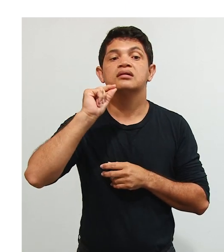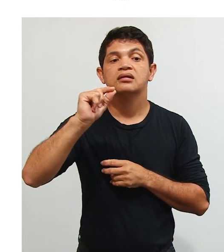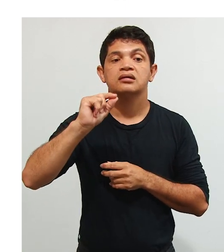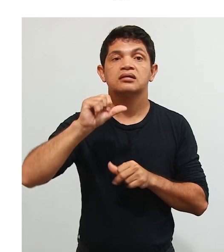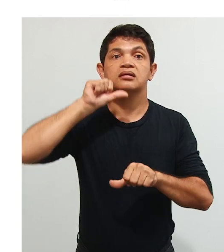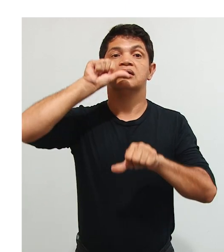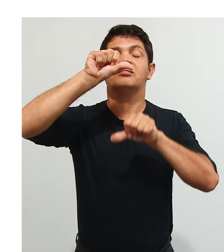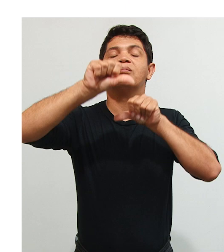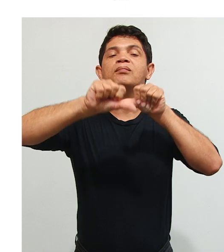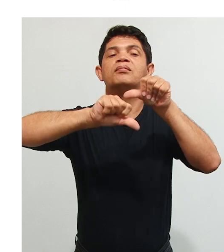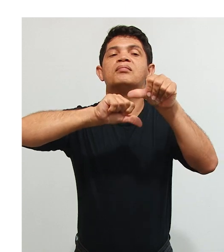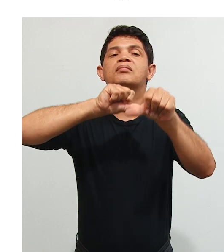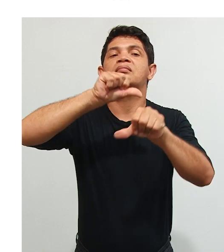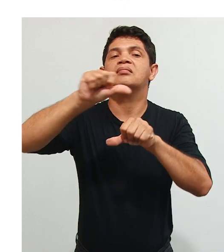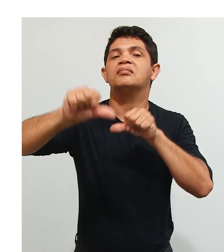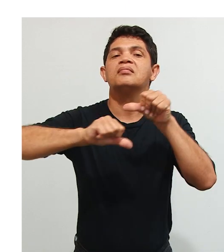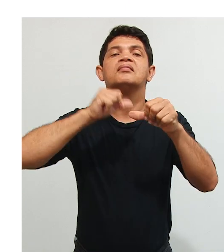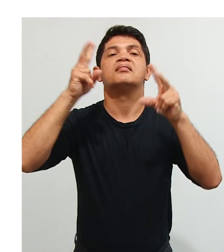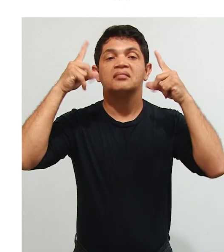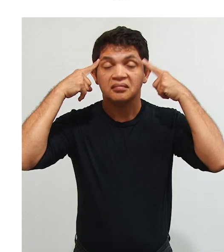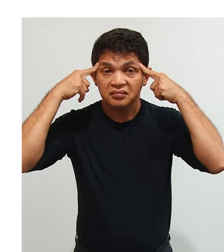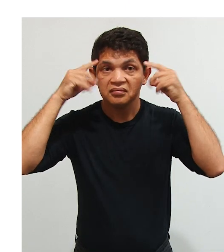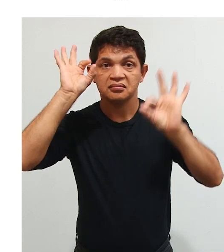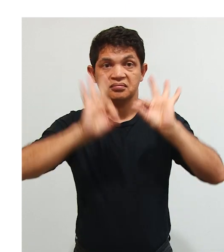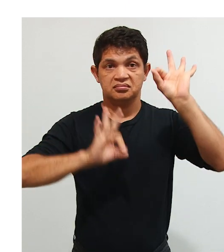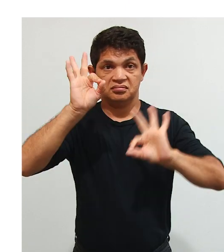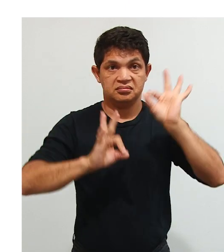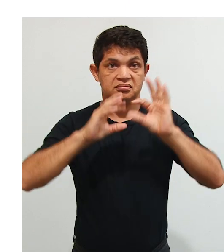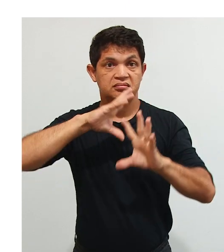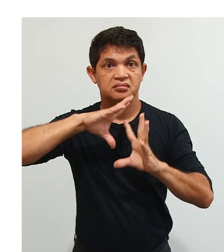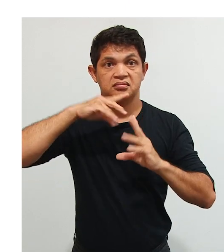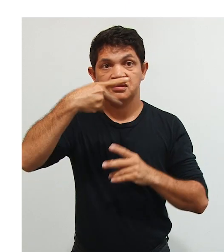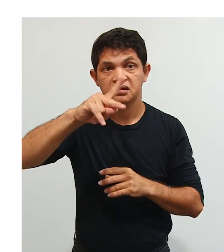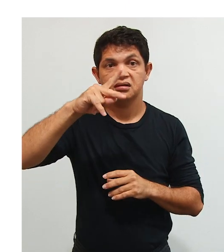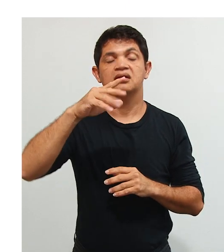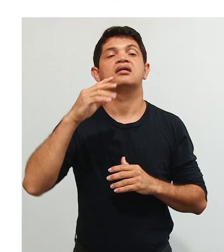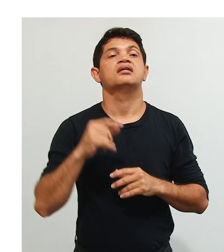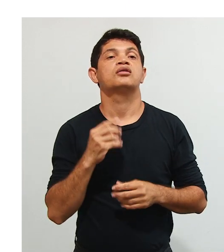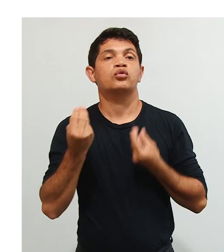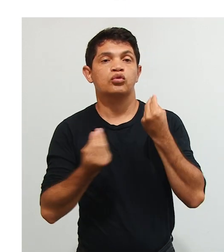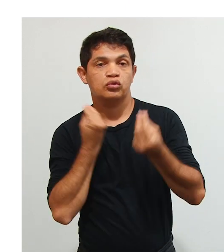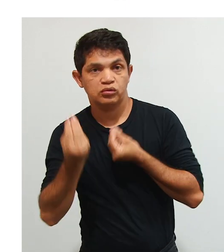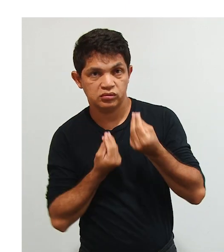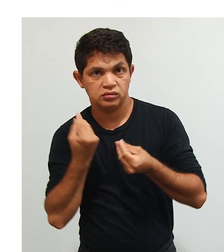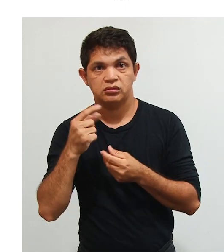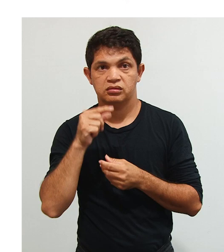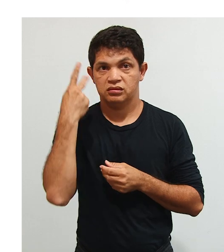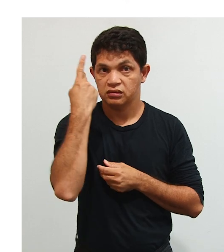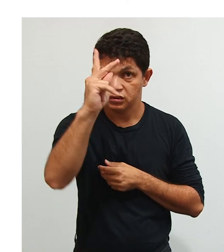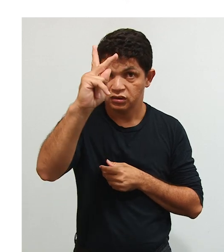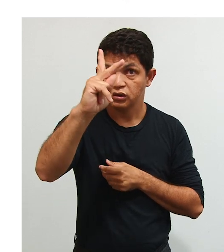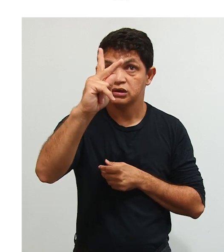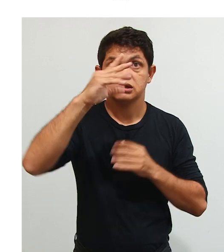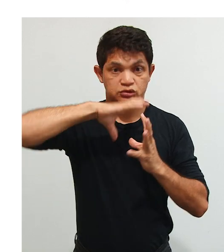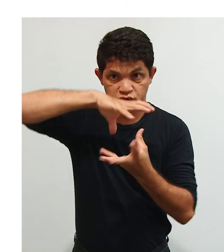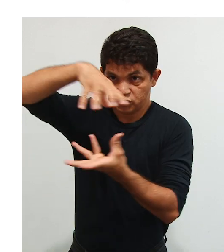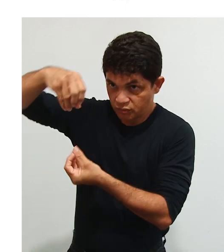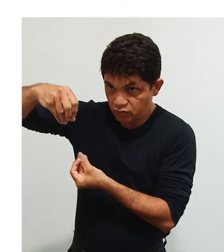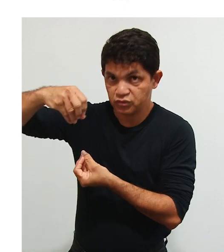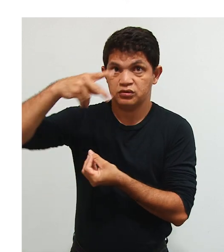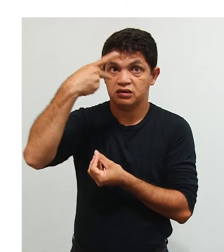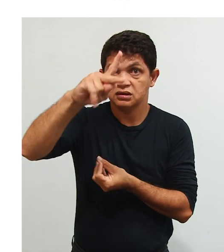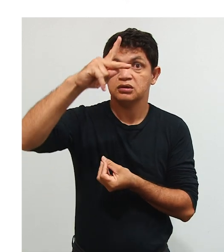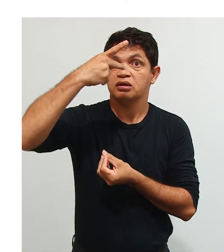para 3 situações. Aqui nós chamamos de mundo. Então, existe o seu mundo, o